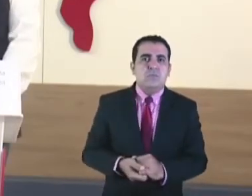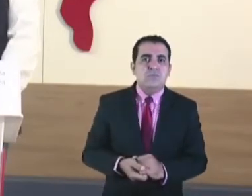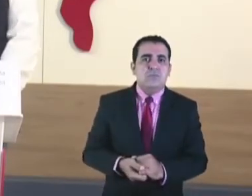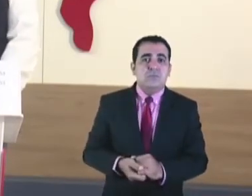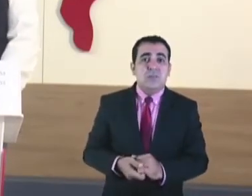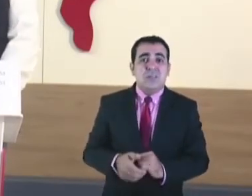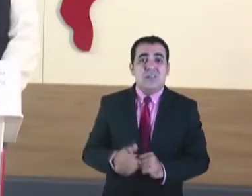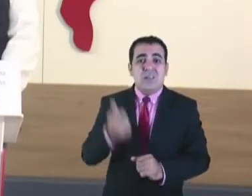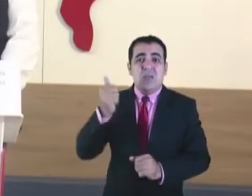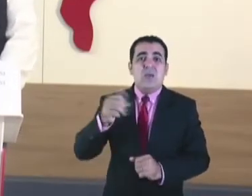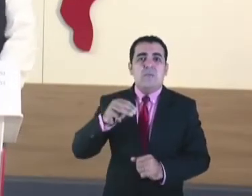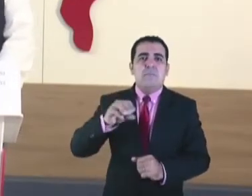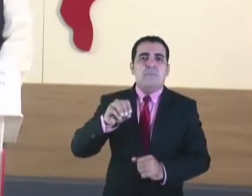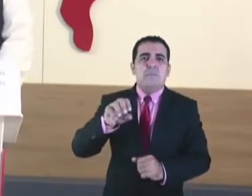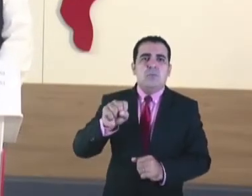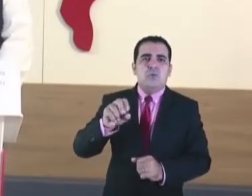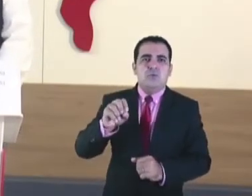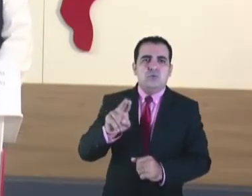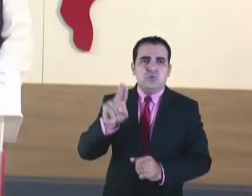Lá em Moscou,